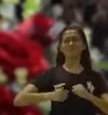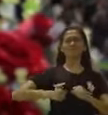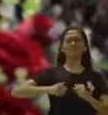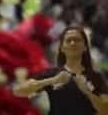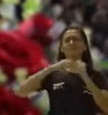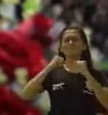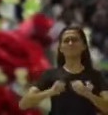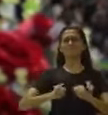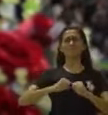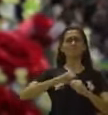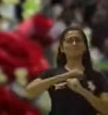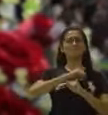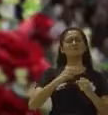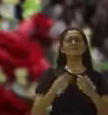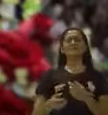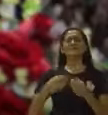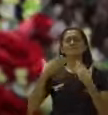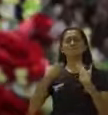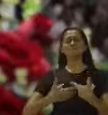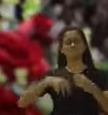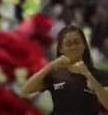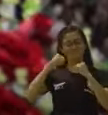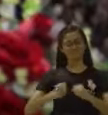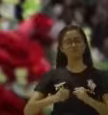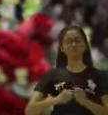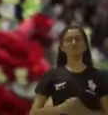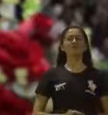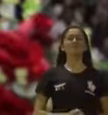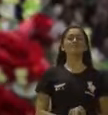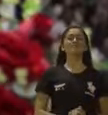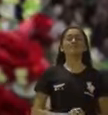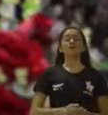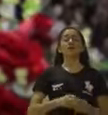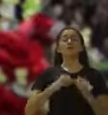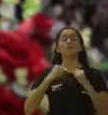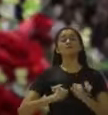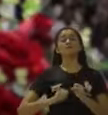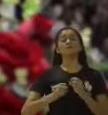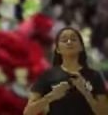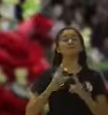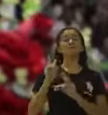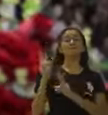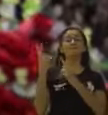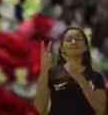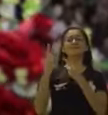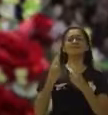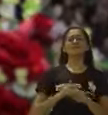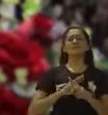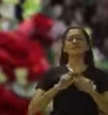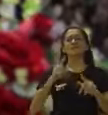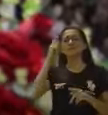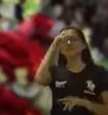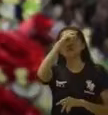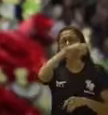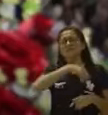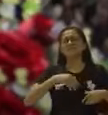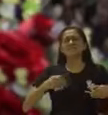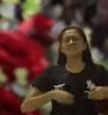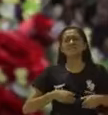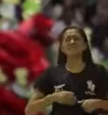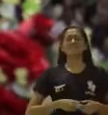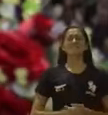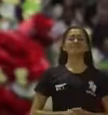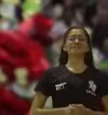eu posso, eu posso. Ou seja, eu posso vencer a crise, eu posso vencer a necessidade,